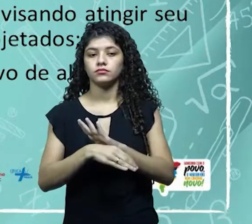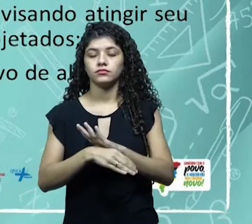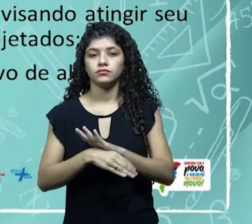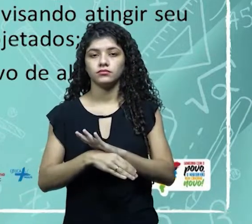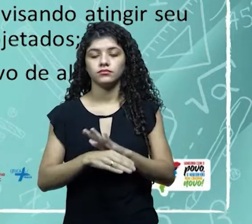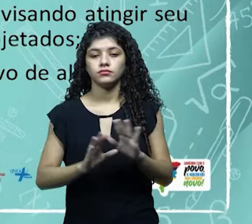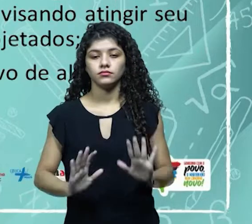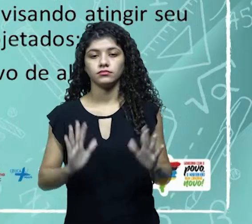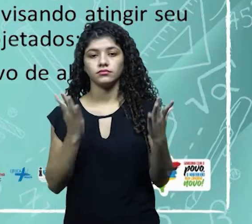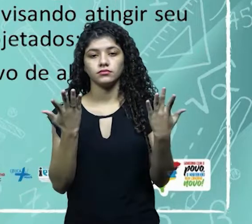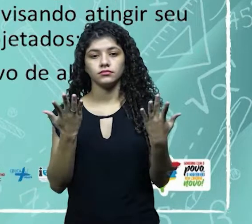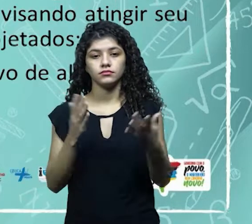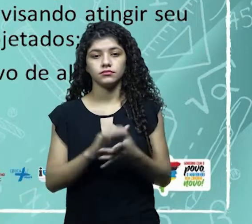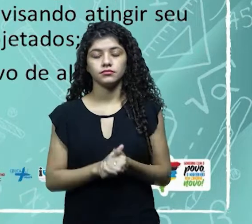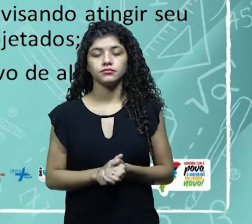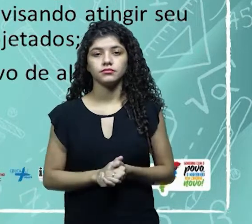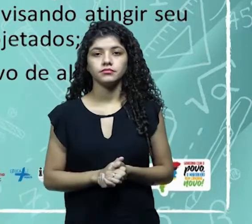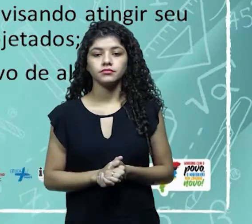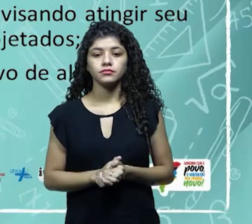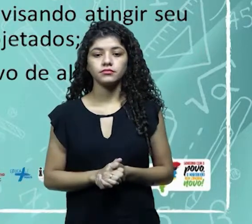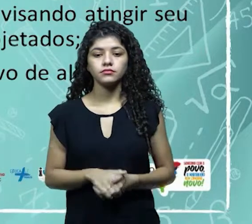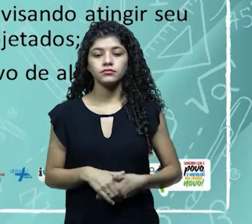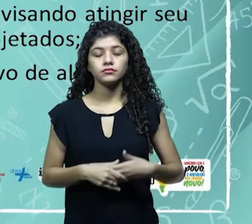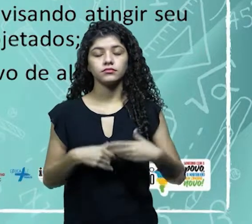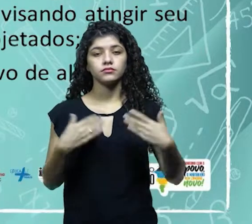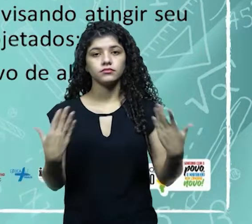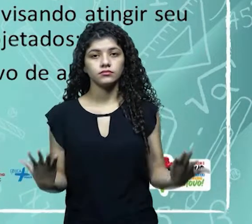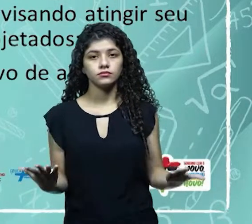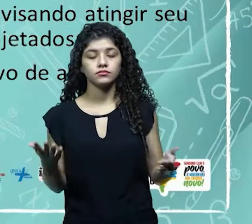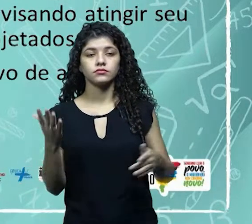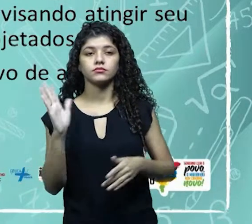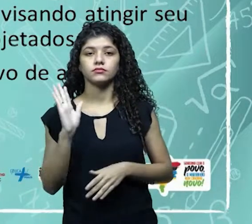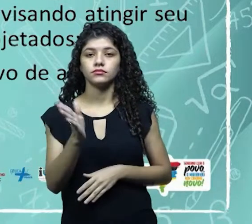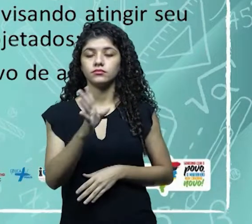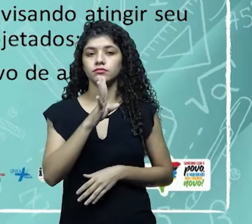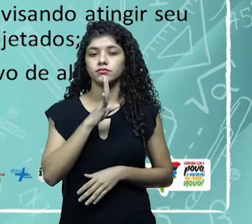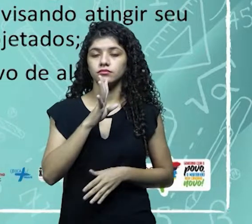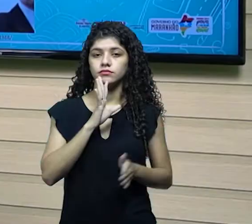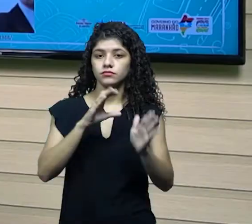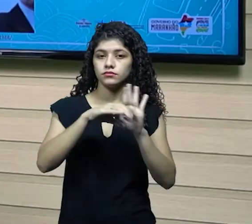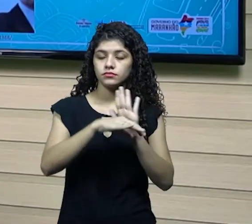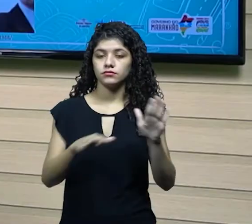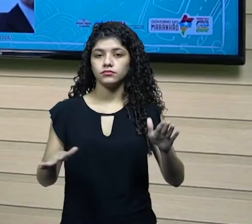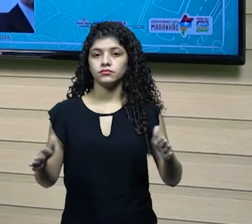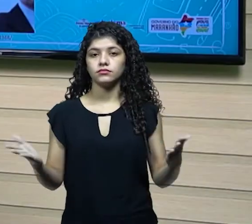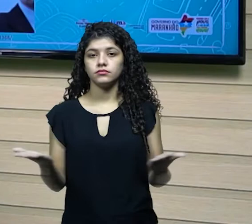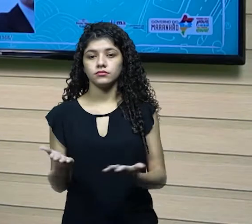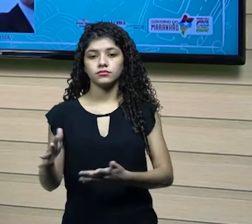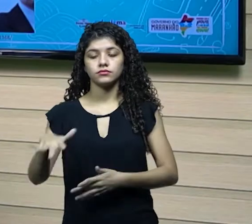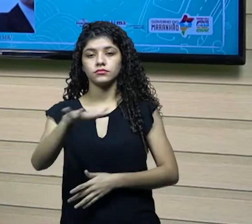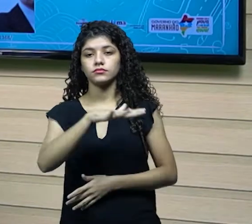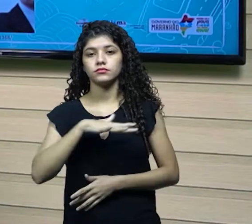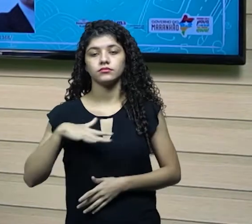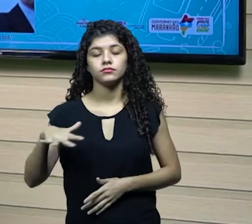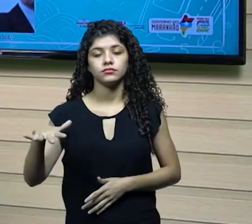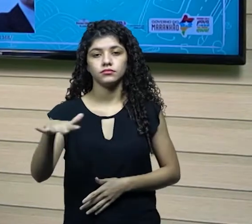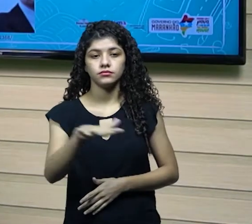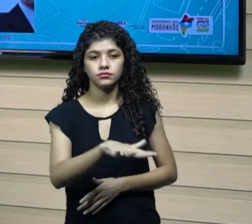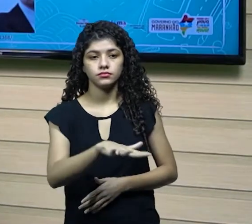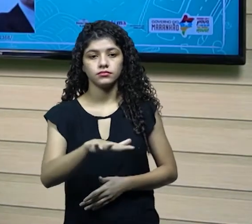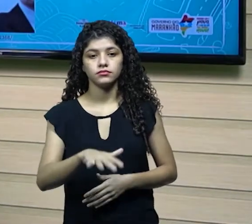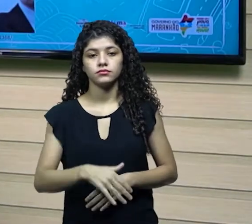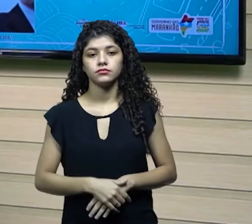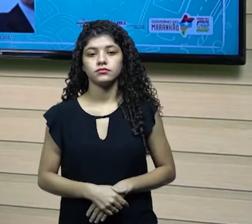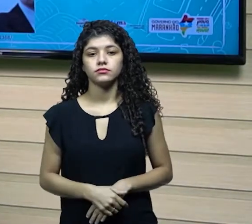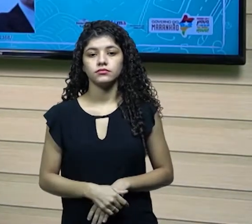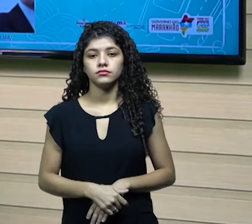alvo Então esse é um dos conceitos do do evento bom então para gente já conhecer